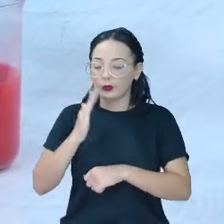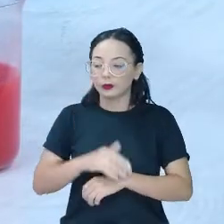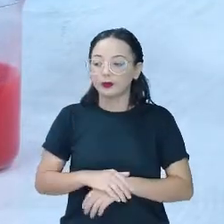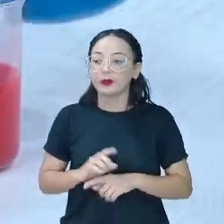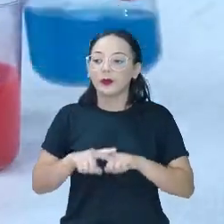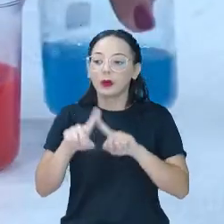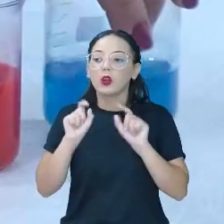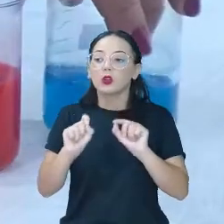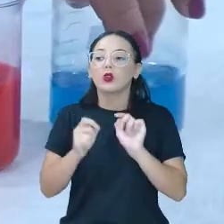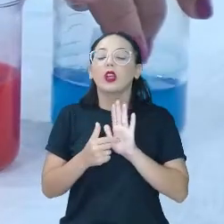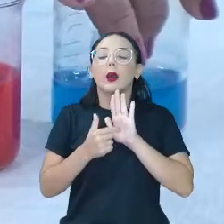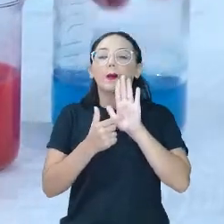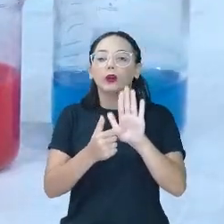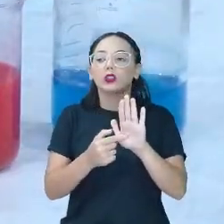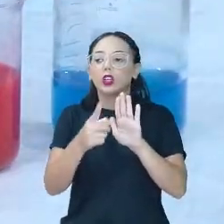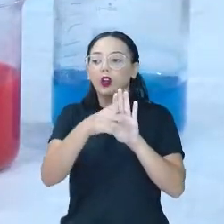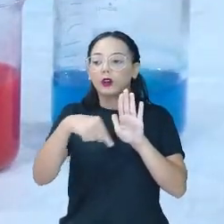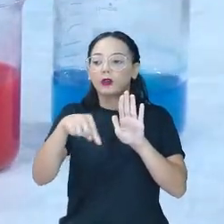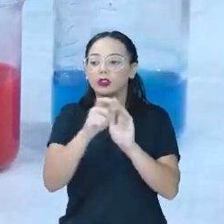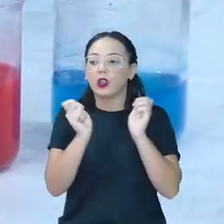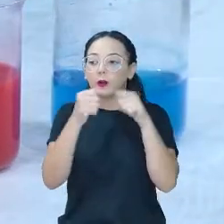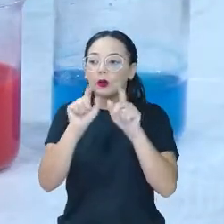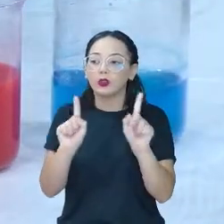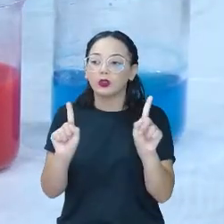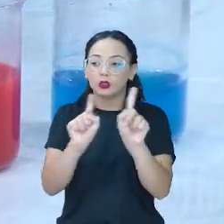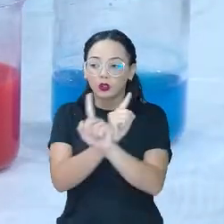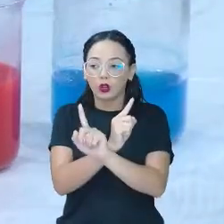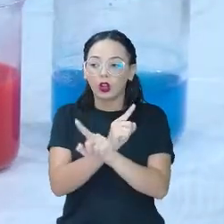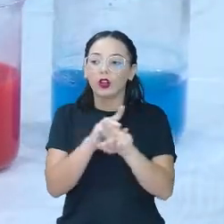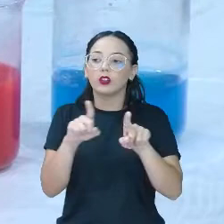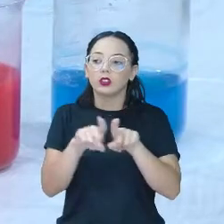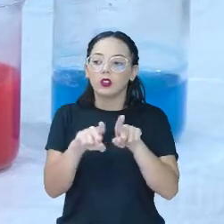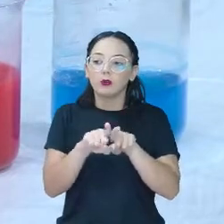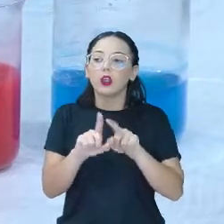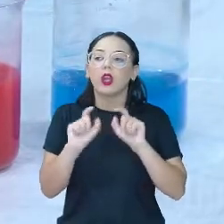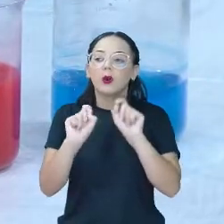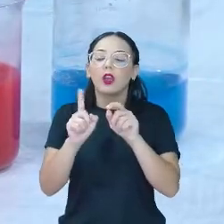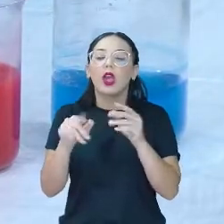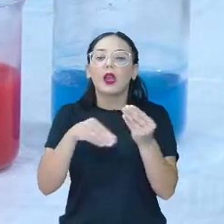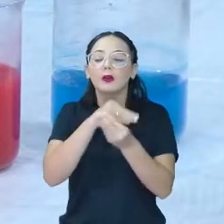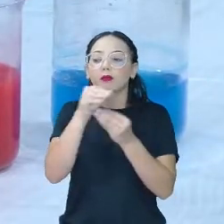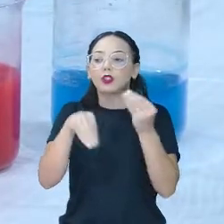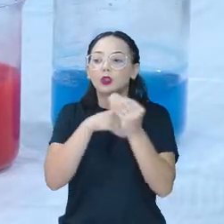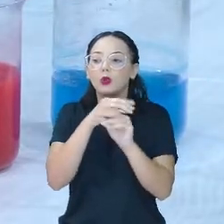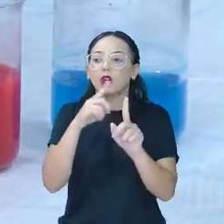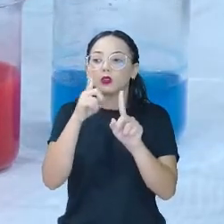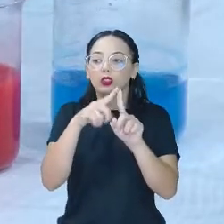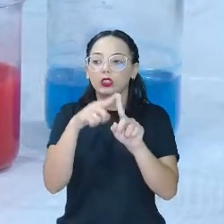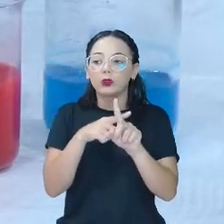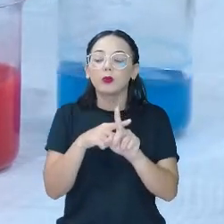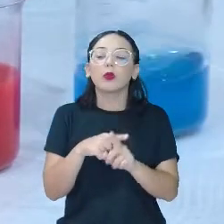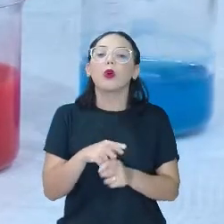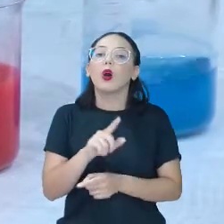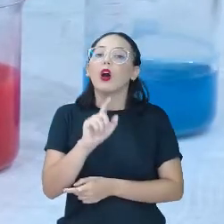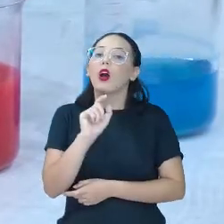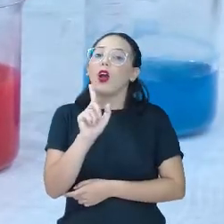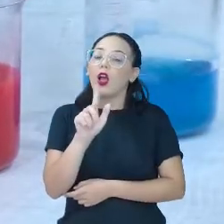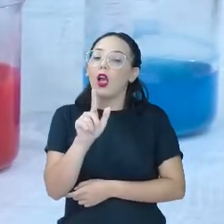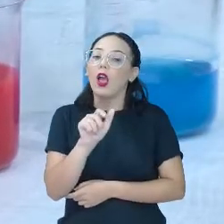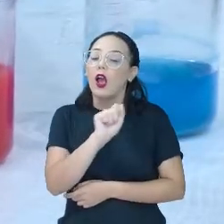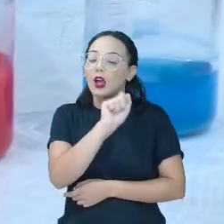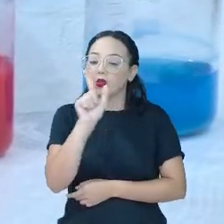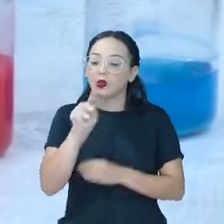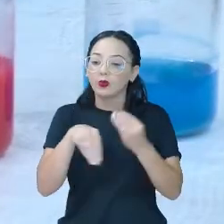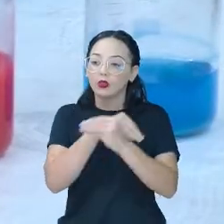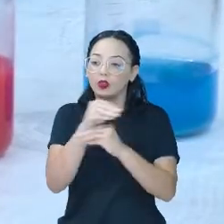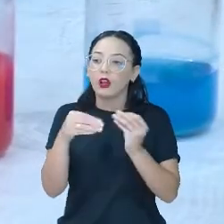a intenção aqui, posso até trocar e colocar ele aqui para frente, né? É a mistura do tipo sangue, do tipo desse azul